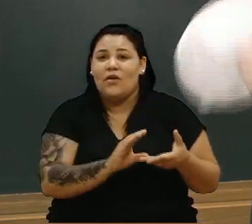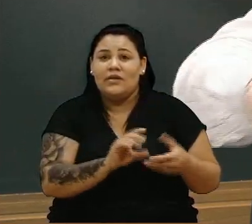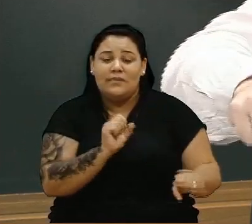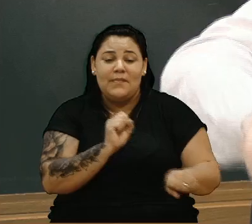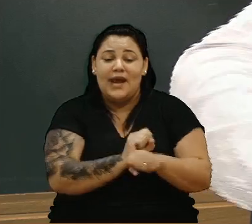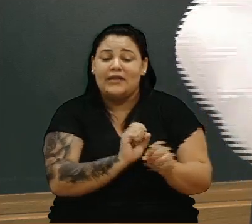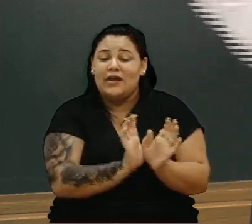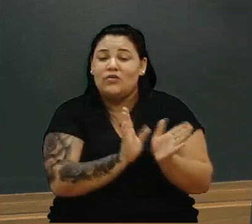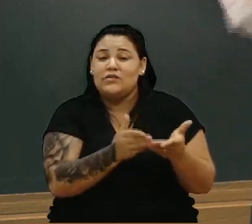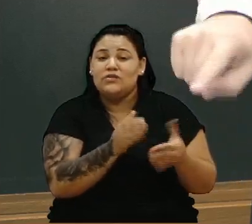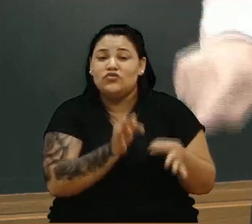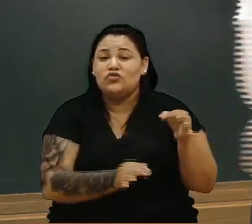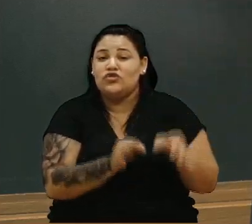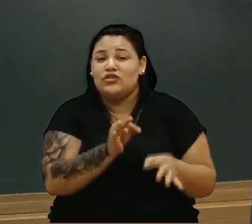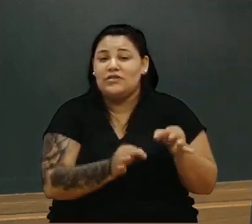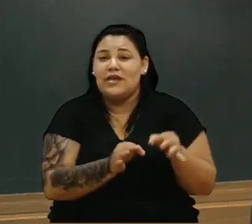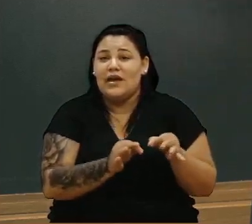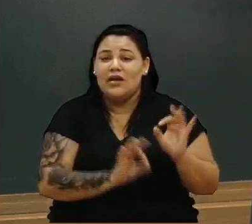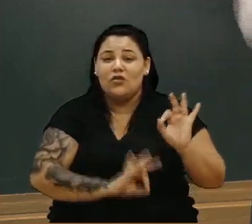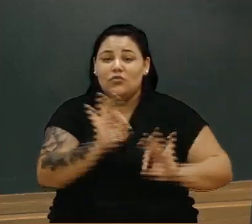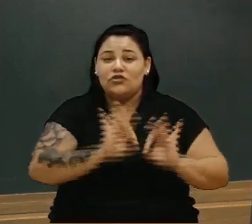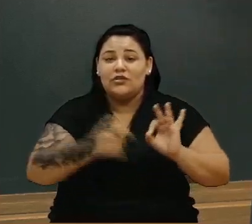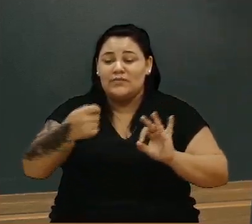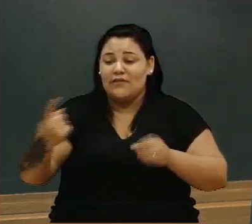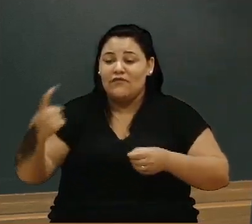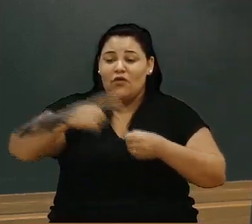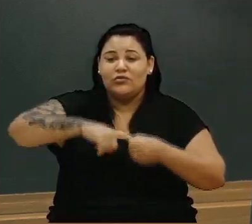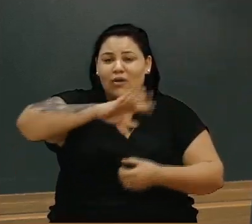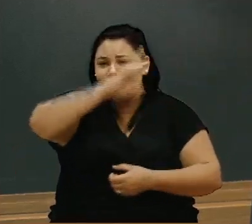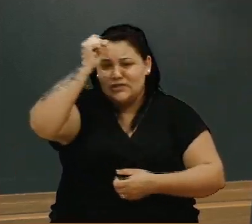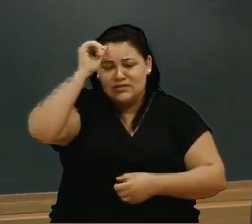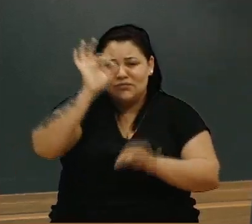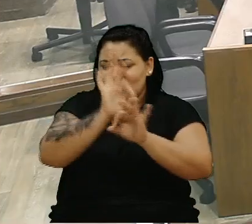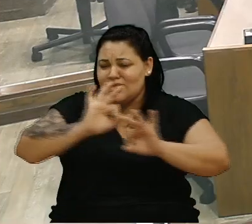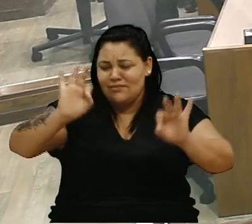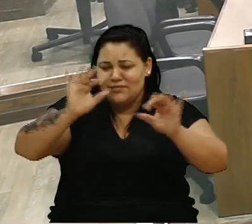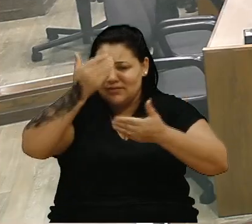Constituição e Justiça e o projeto devia ter sido devolvido ao município. Muito obrigado, presidente. Obrigado.